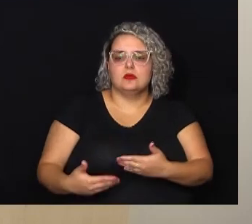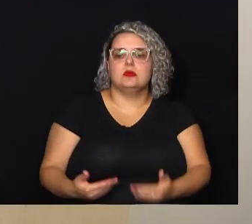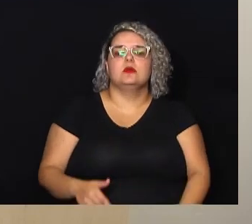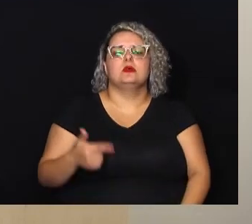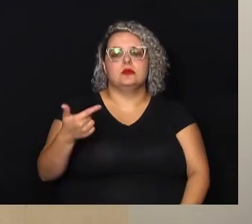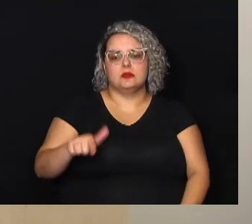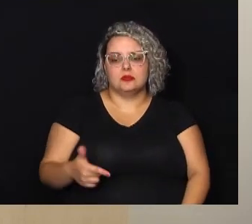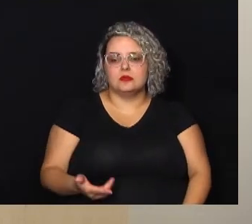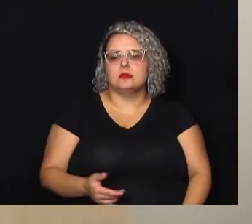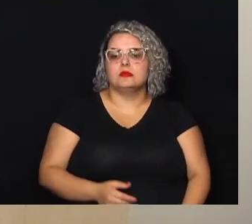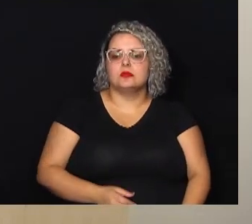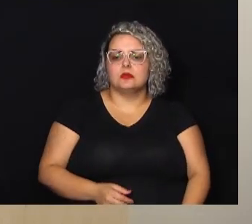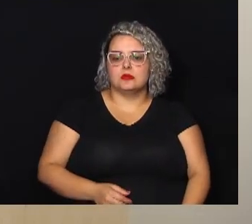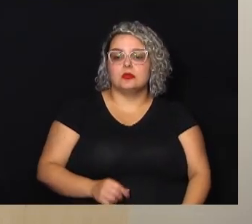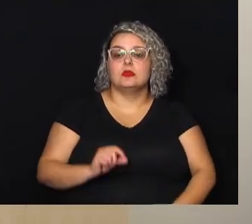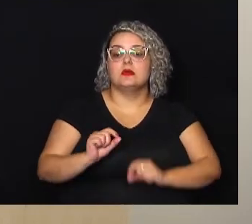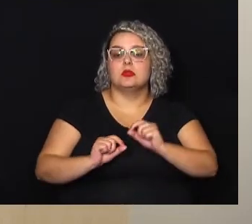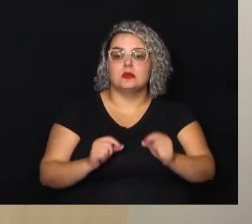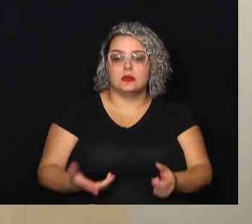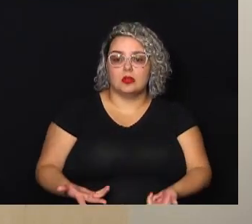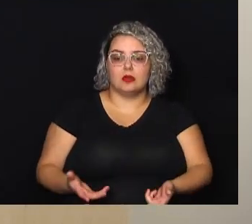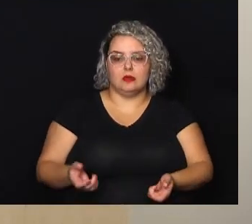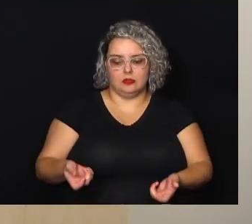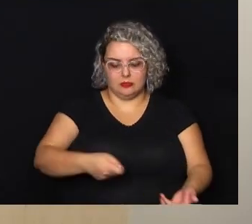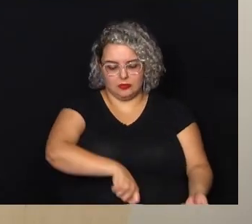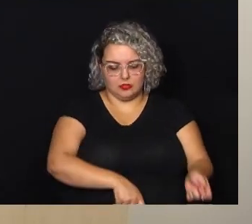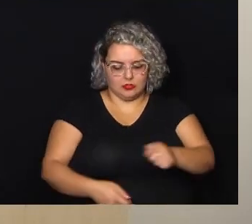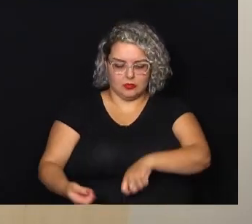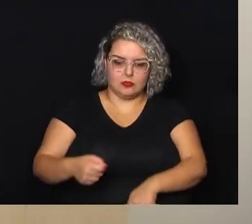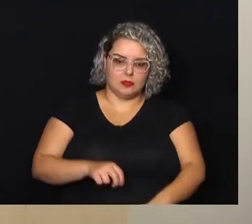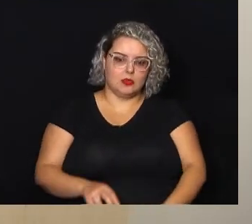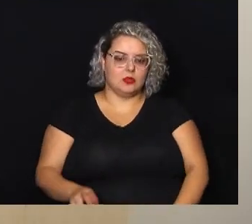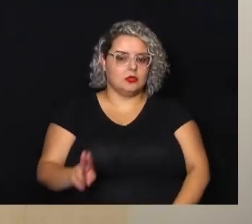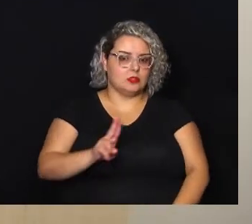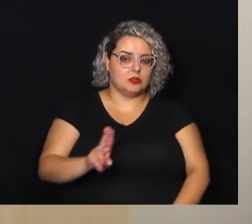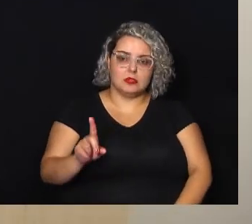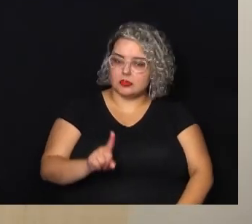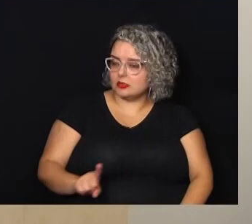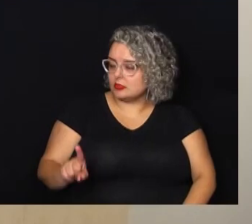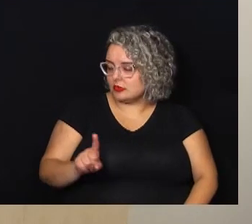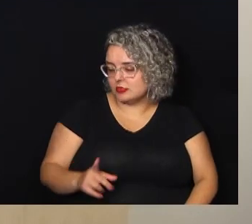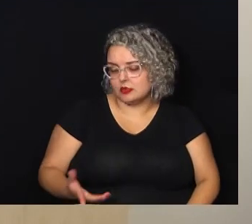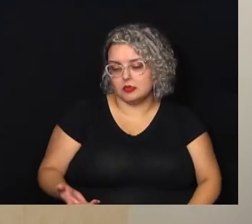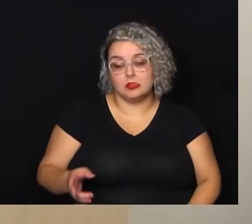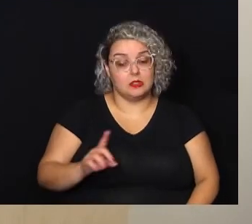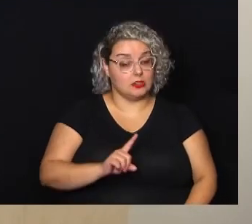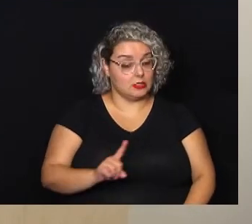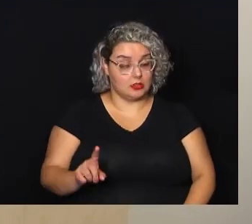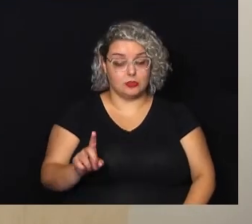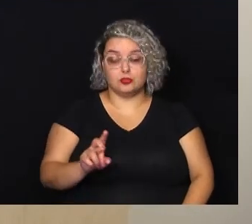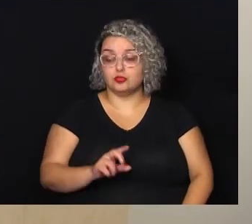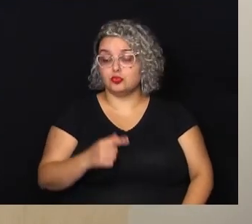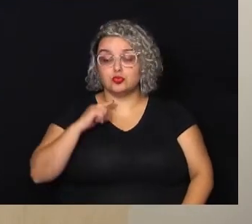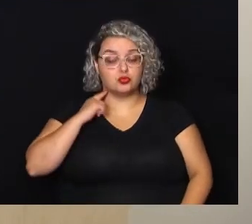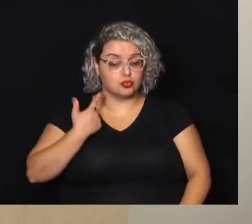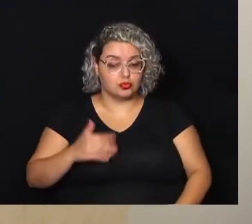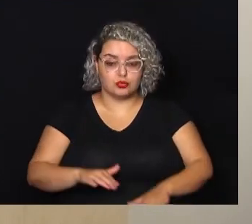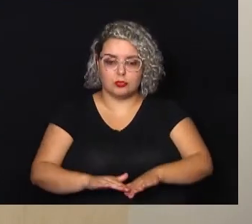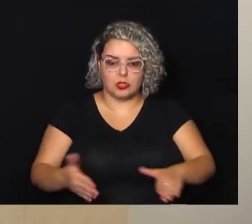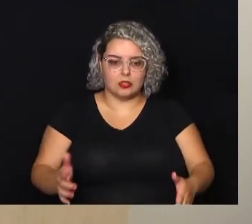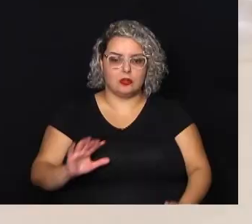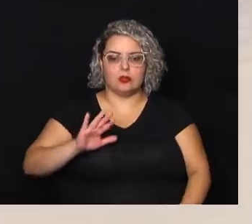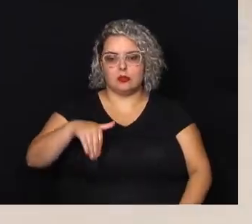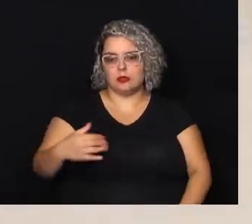mesmo processo. Faz o mesmo processo, ó, tá vendo? E aí aqui com o saquinho, ó, a gente já vai juntando, não suja a nossa bancada. Quando terminar, tá